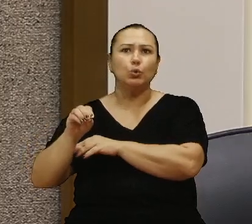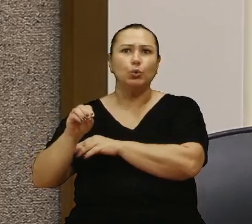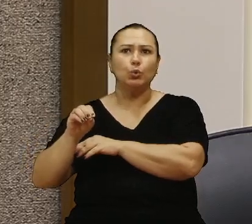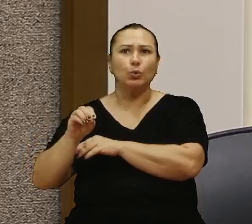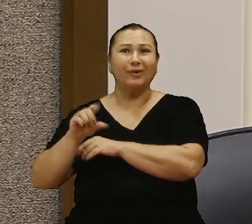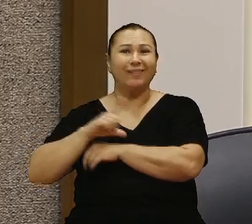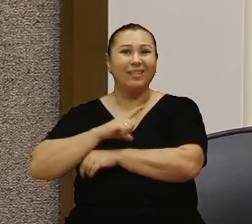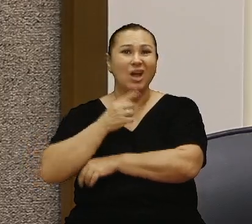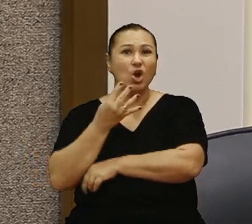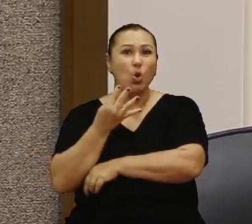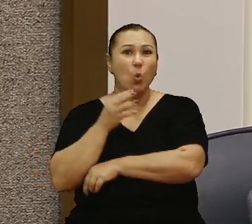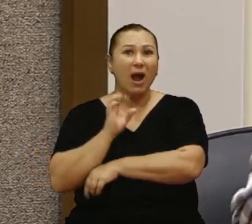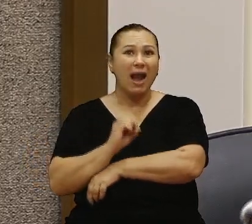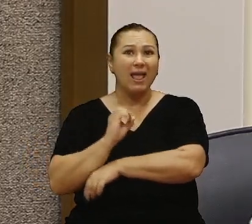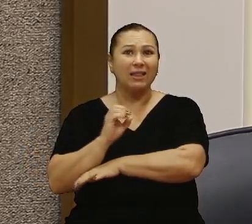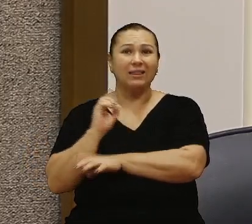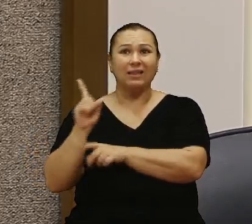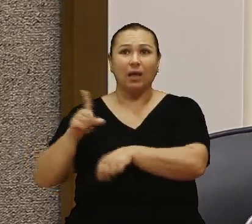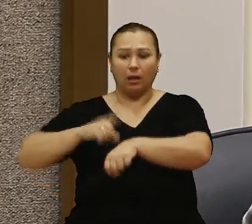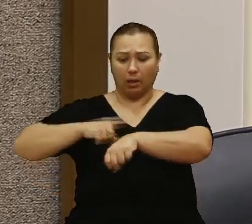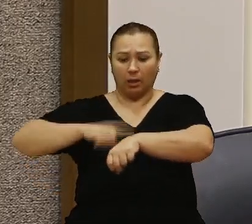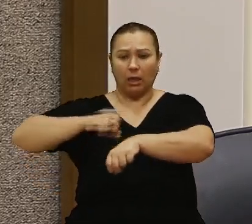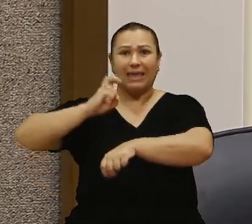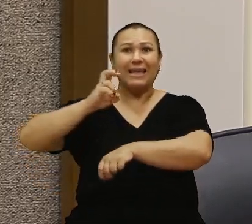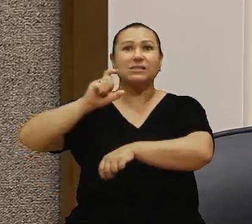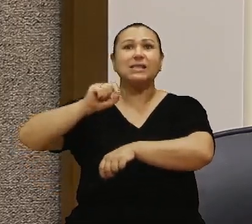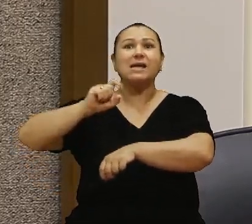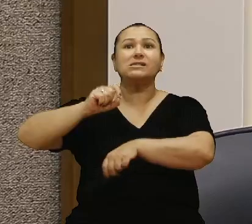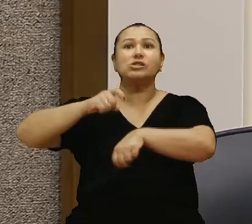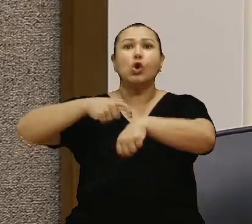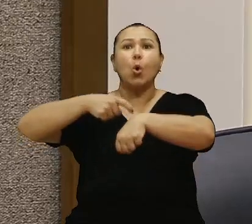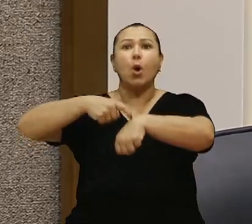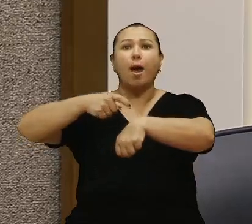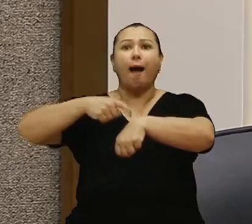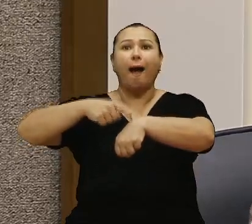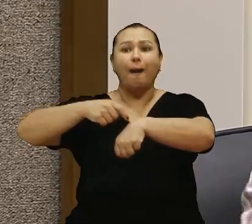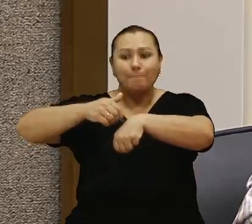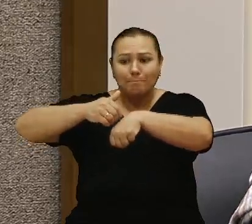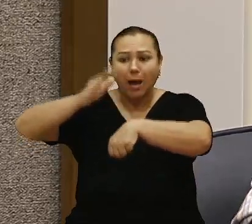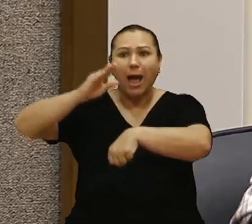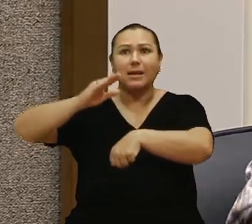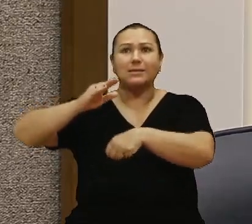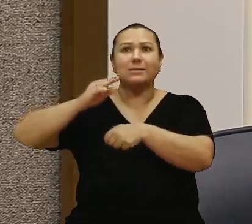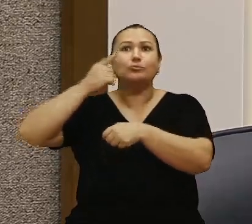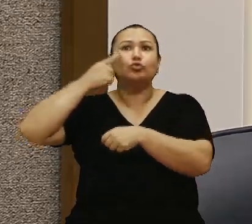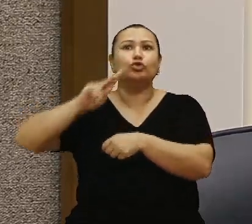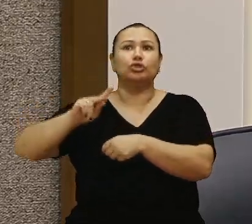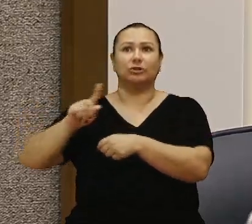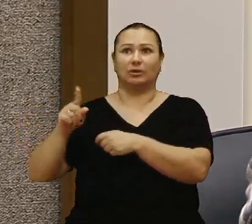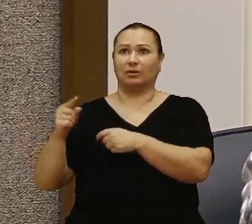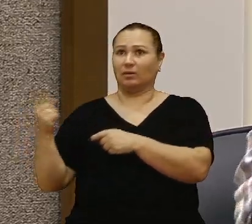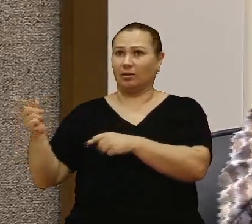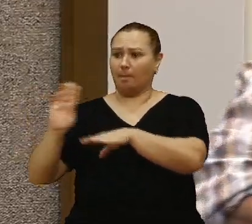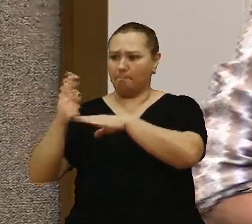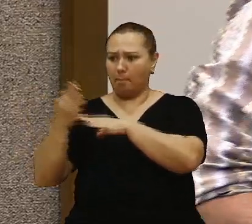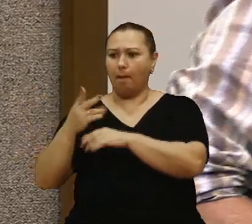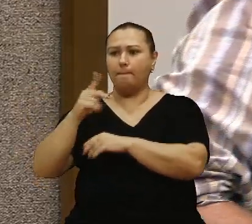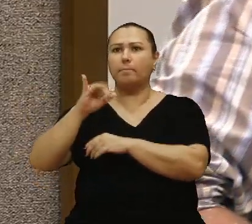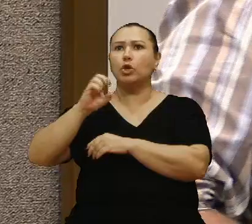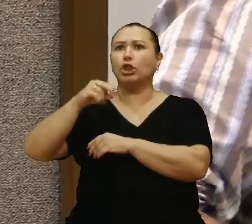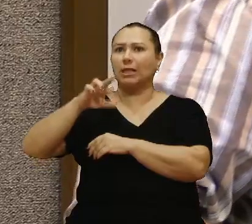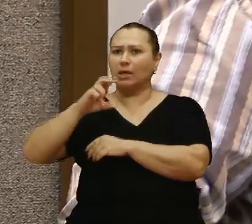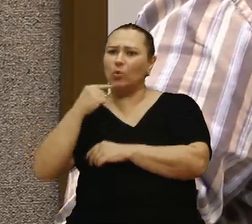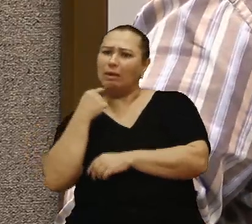40 linhas, 510 horários a mais por dia. Então, aquele pessoal do Pioneiro que reclama, vai ter mais horário de